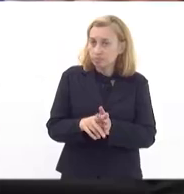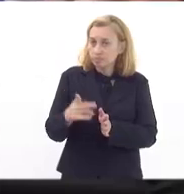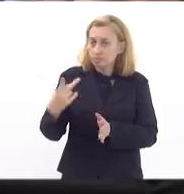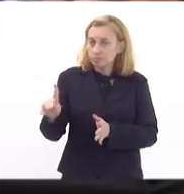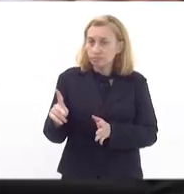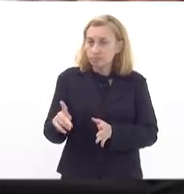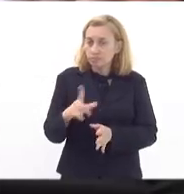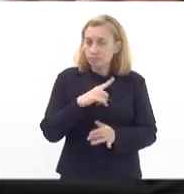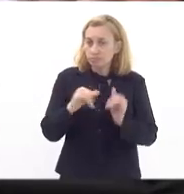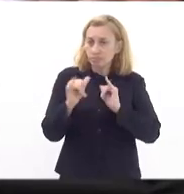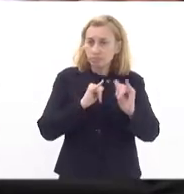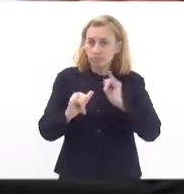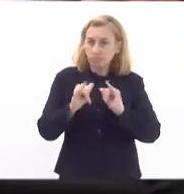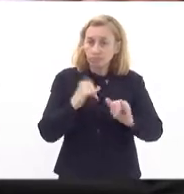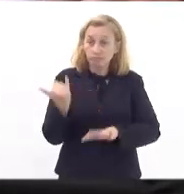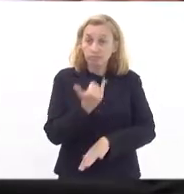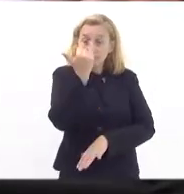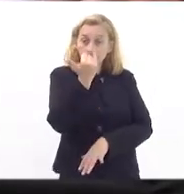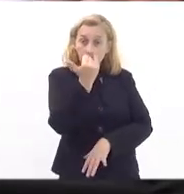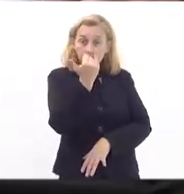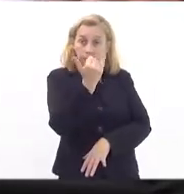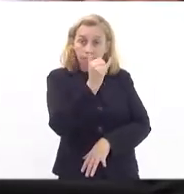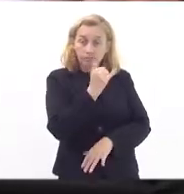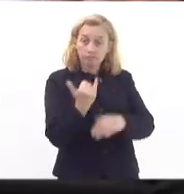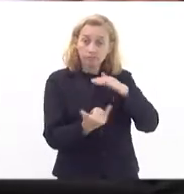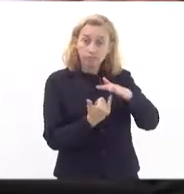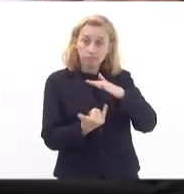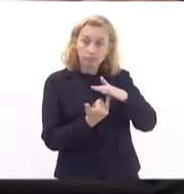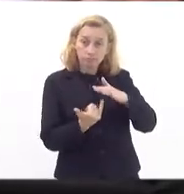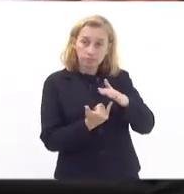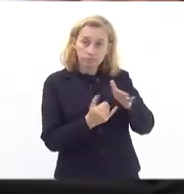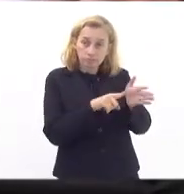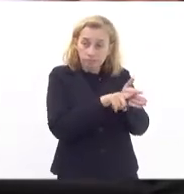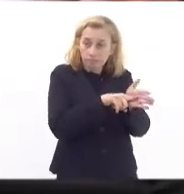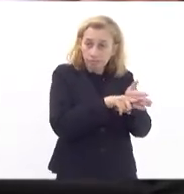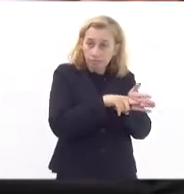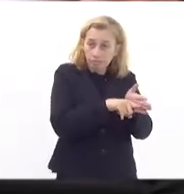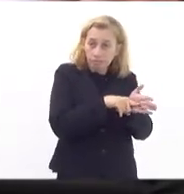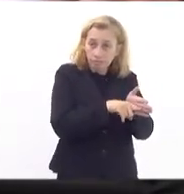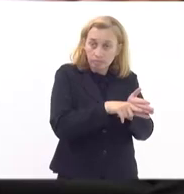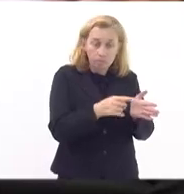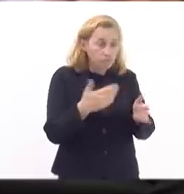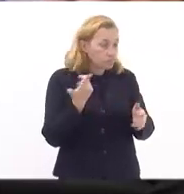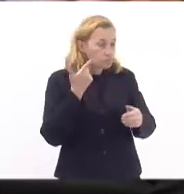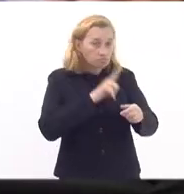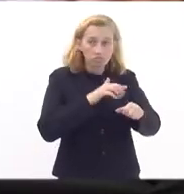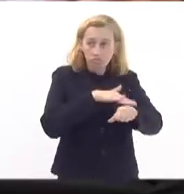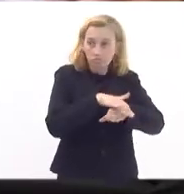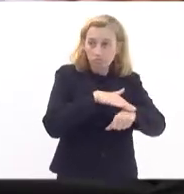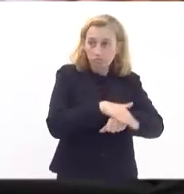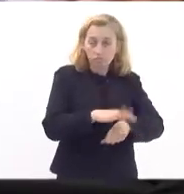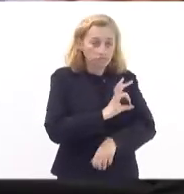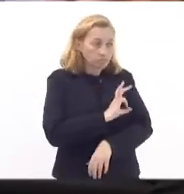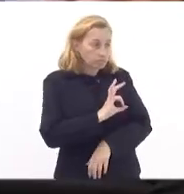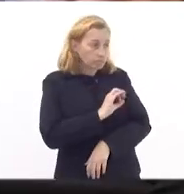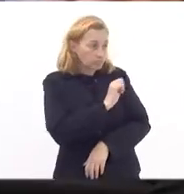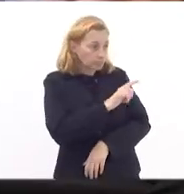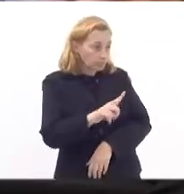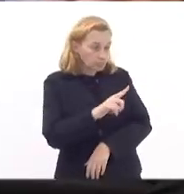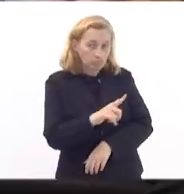a importância do espiar pesquisa eu já referenciamento se o espelho não consegue conversar com a polícia civil